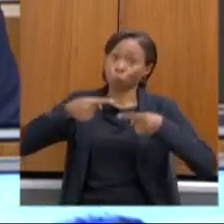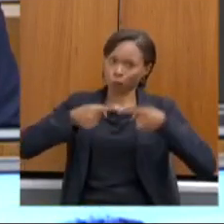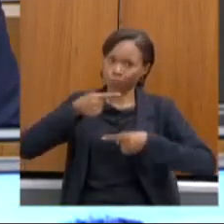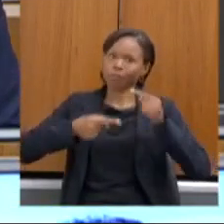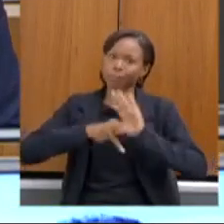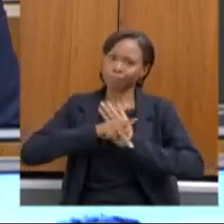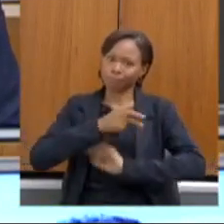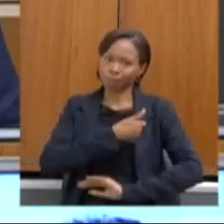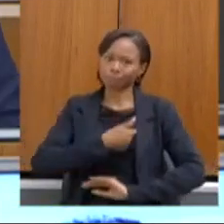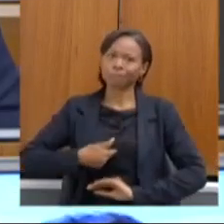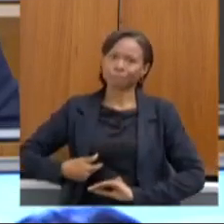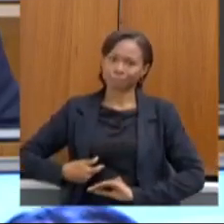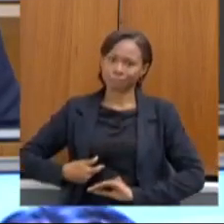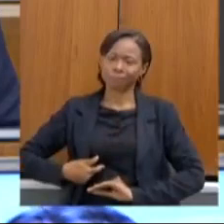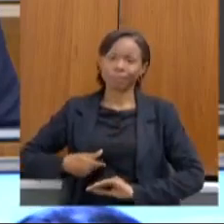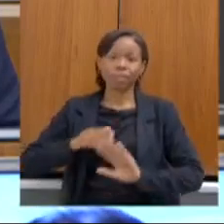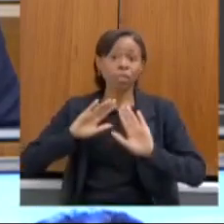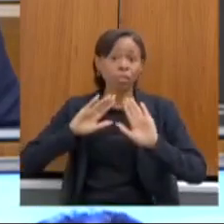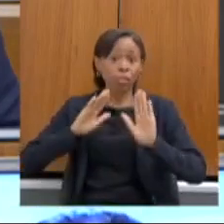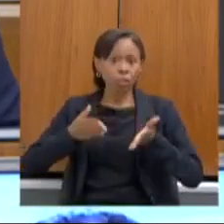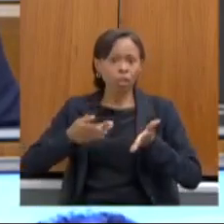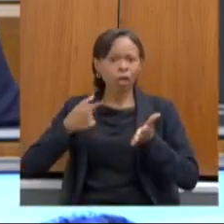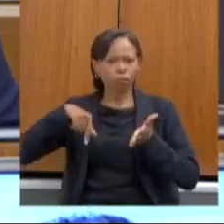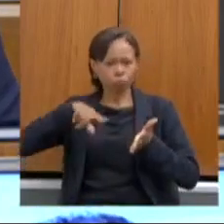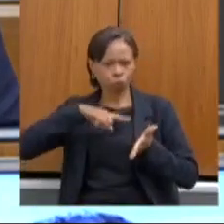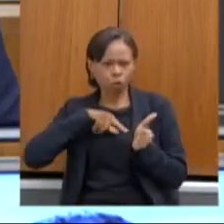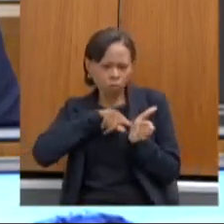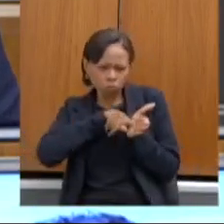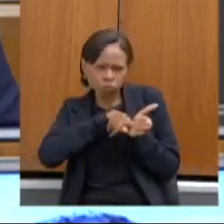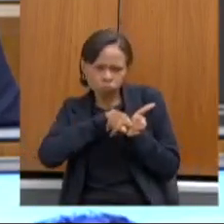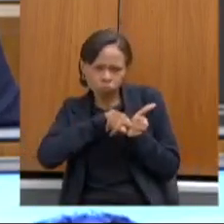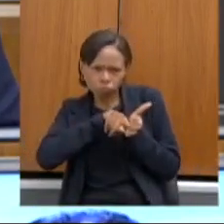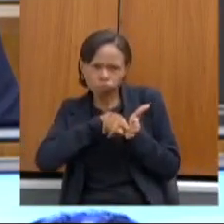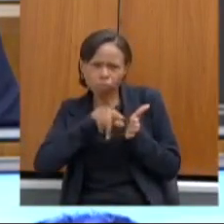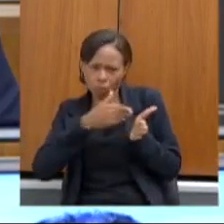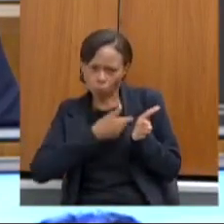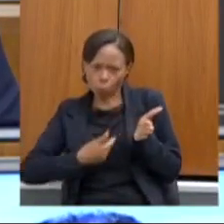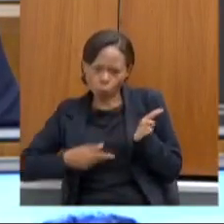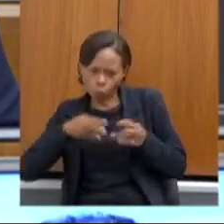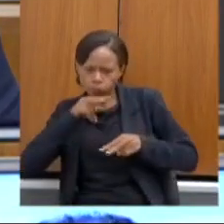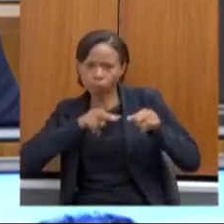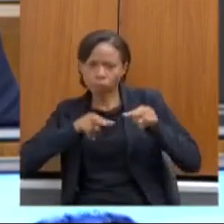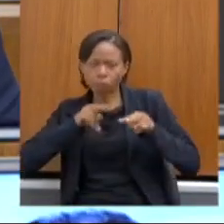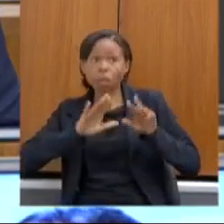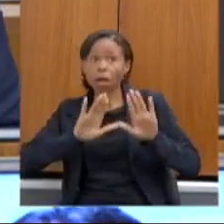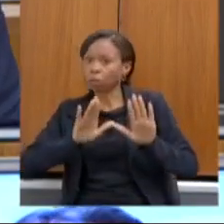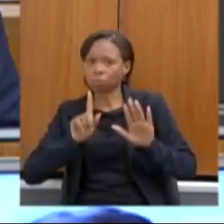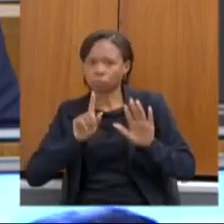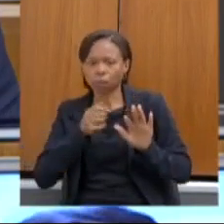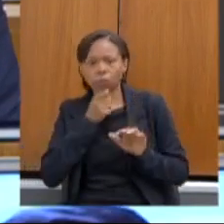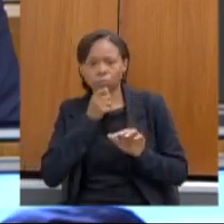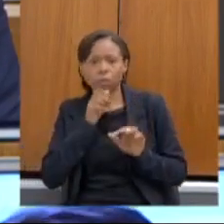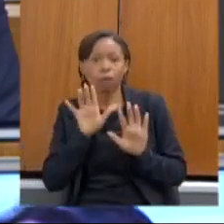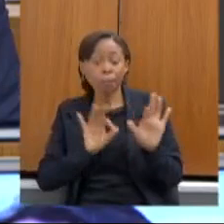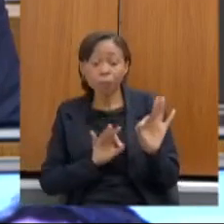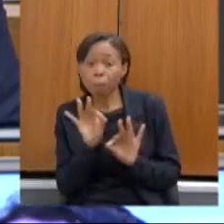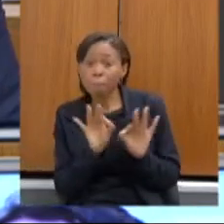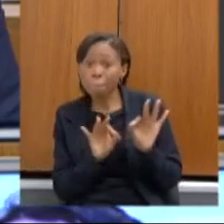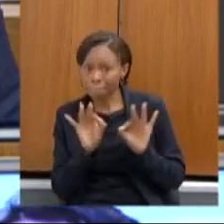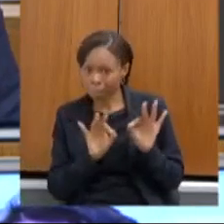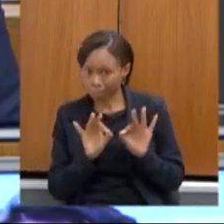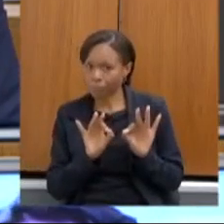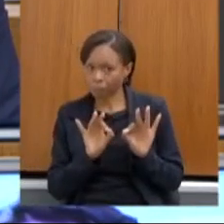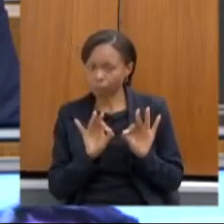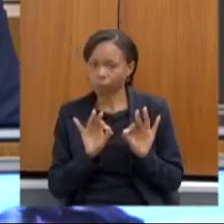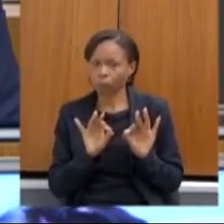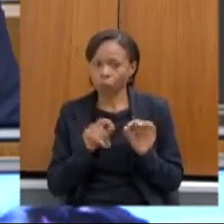pública nós fizemos uma consulta pública agora para nós estamos preparando o melhor dizendo uma consulta pública para que os